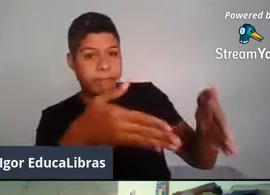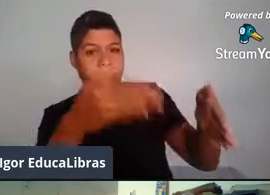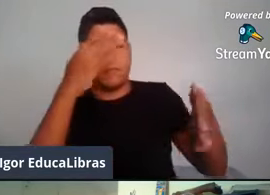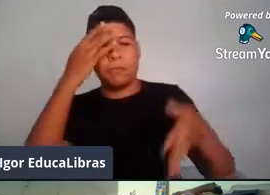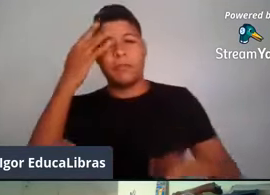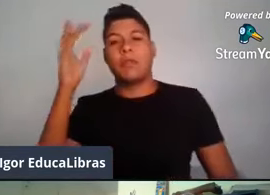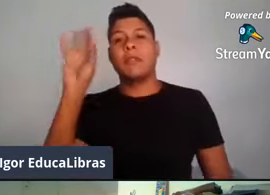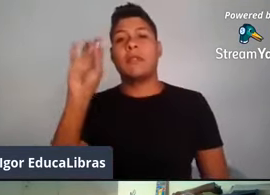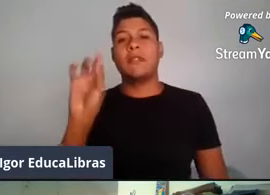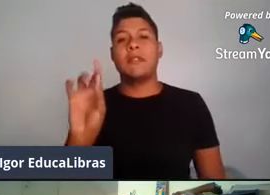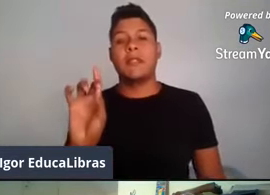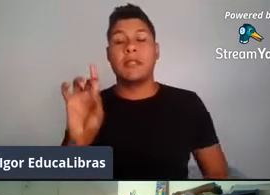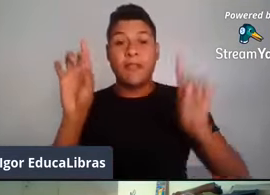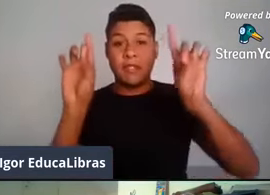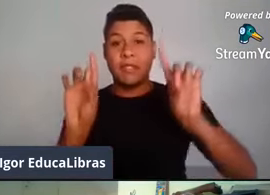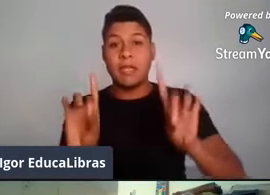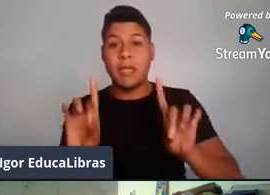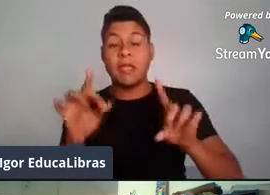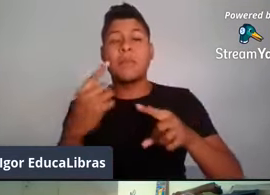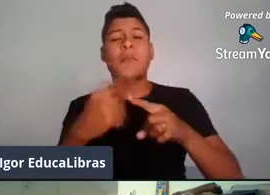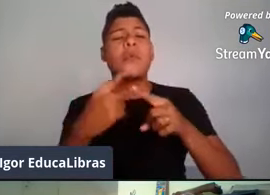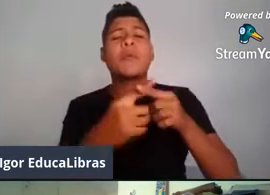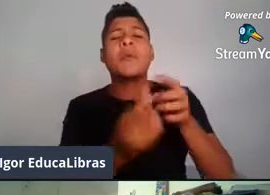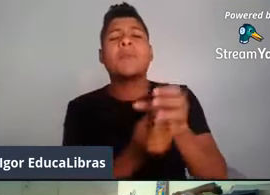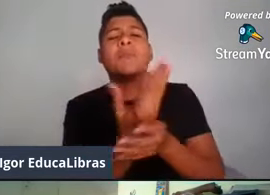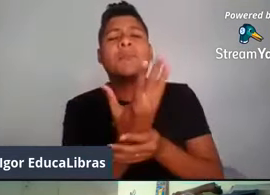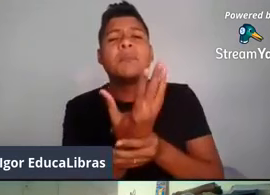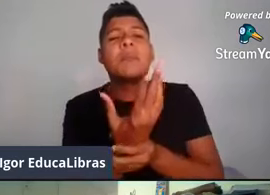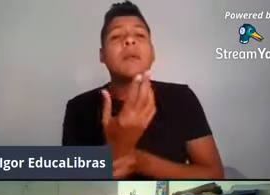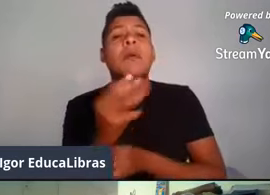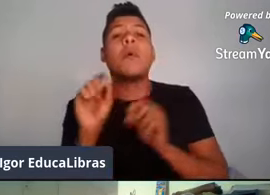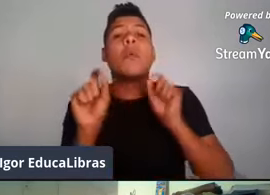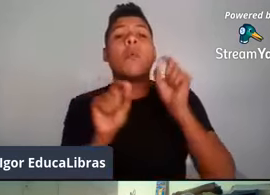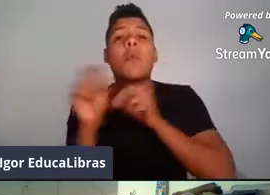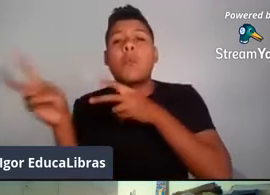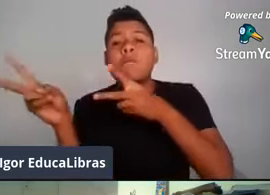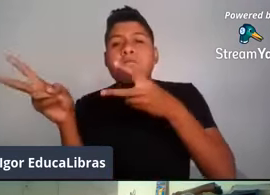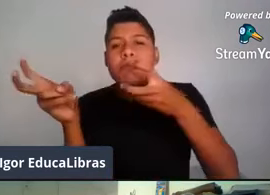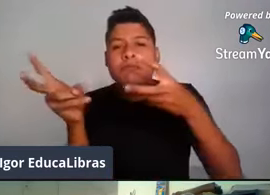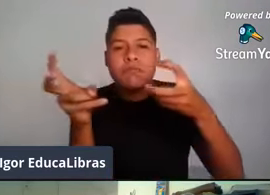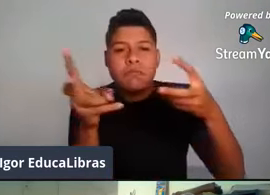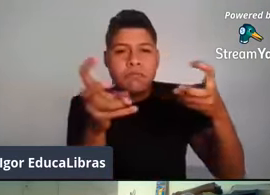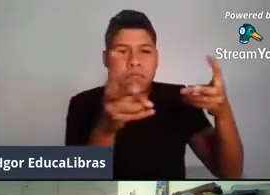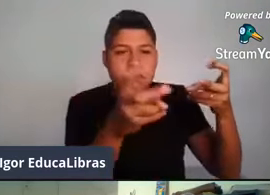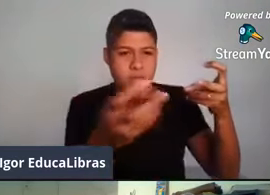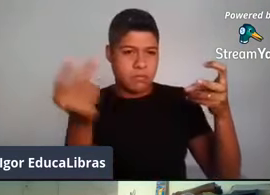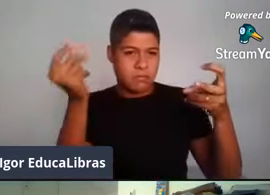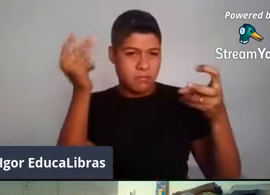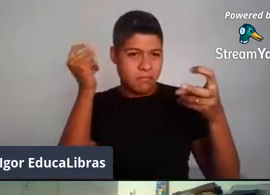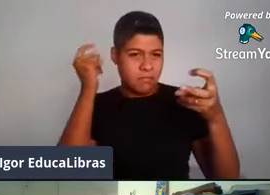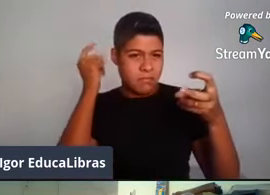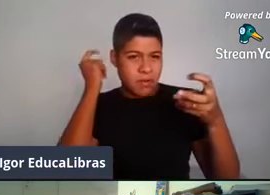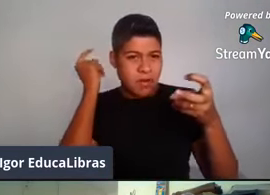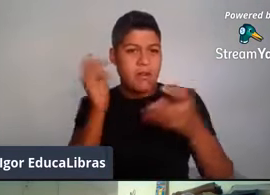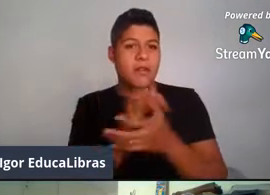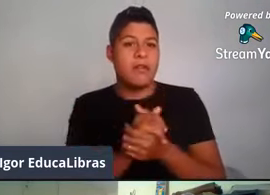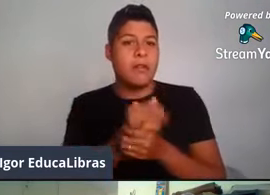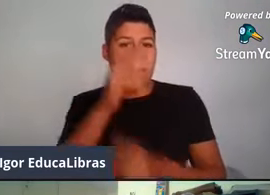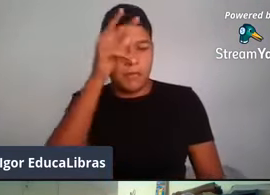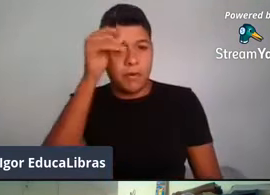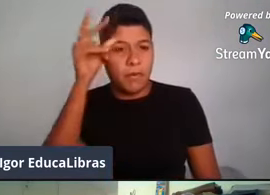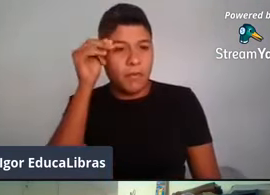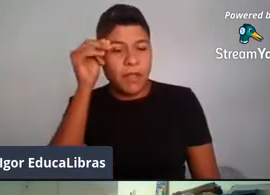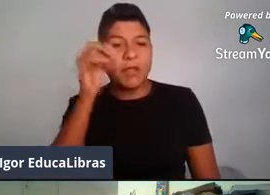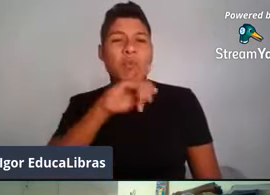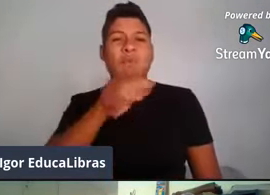Por quê? Por que a secretaria foi criada? Pela percepção do gestor na época, né, o prefeito José